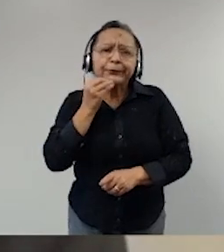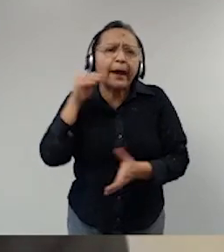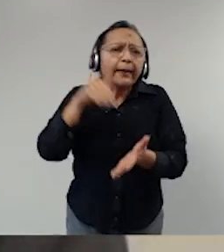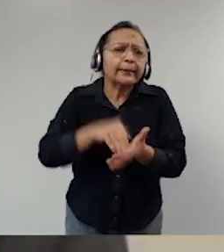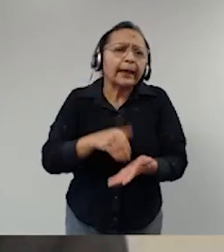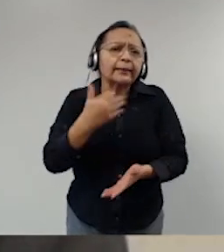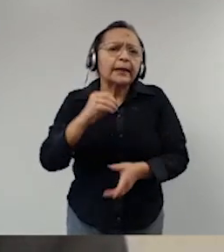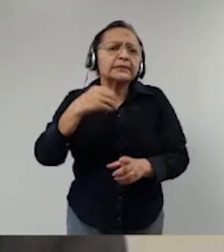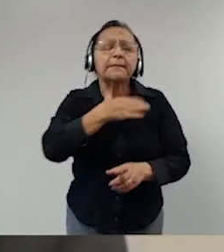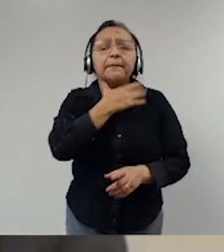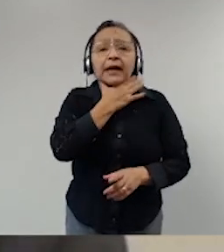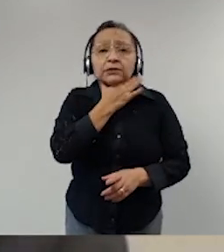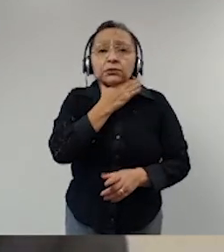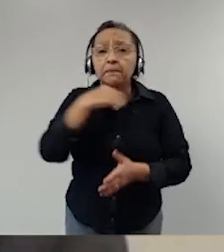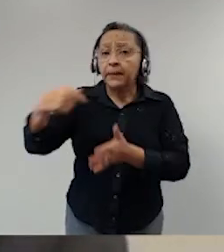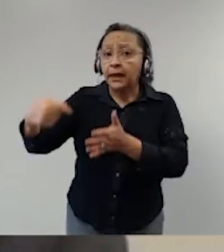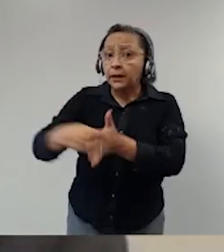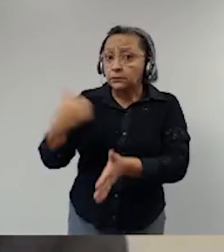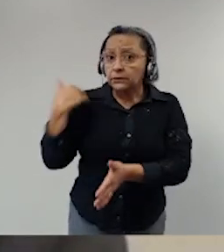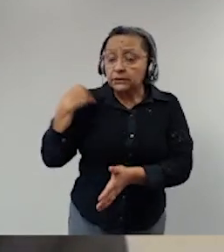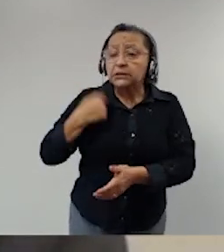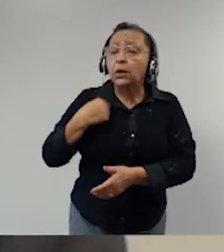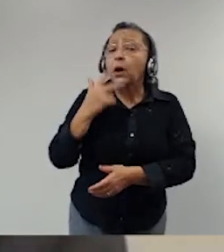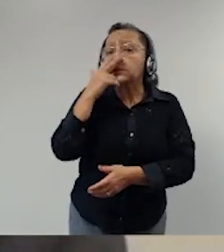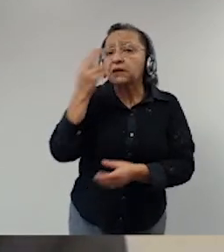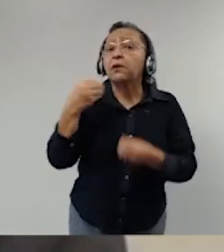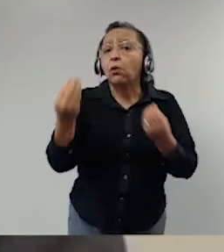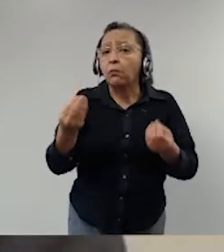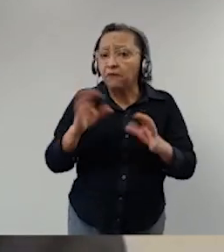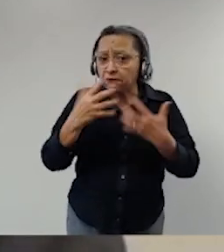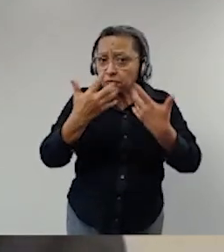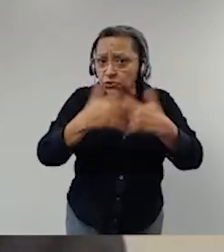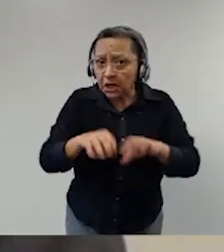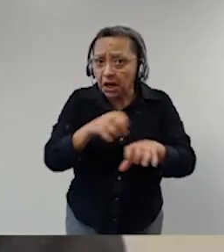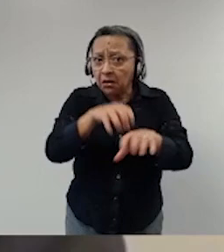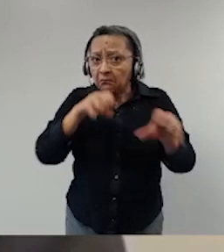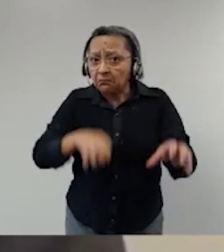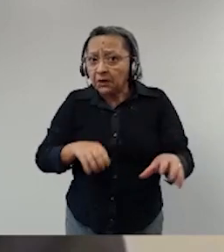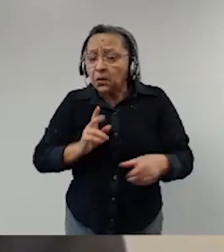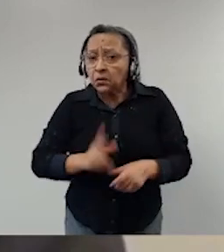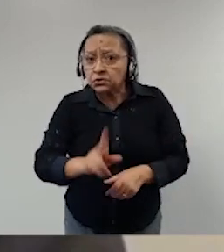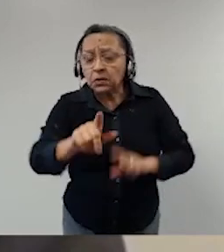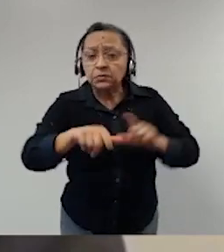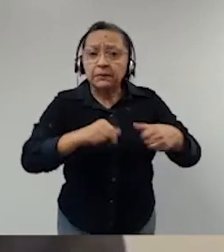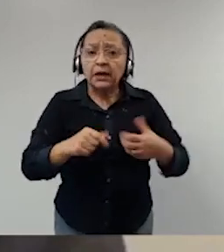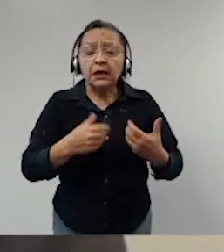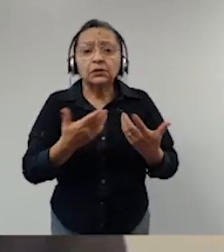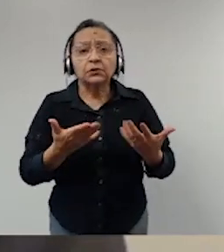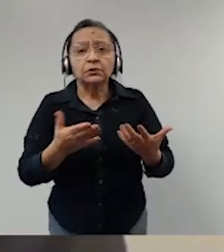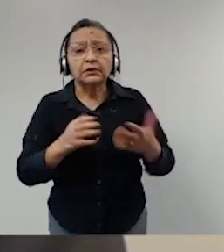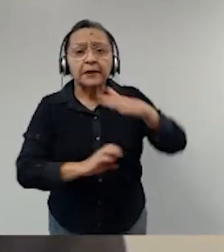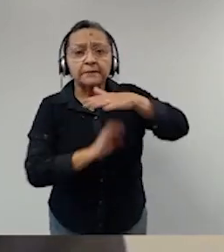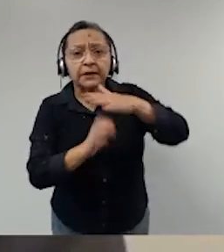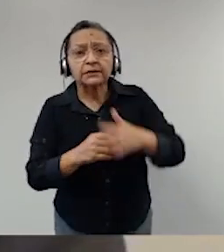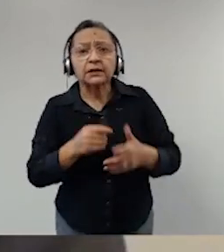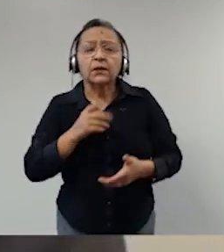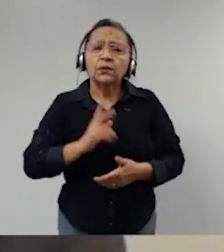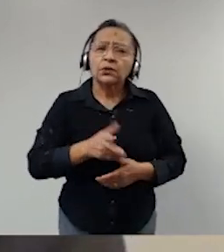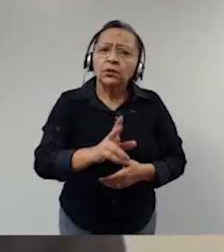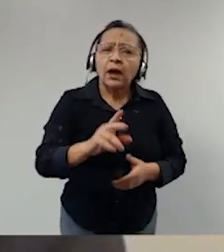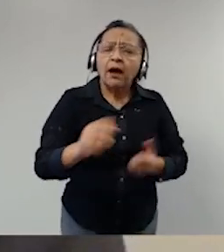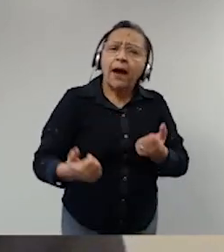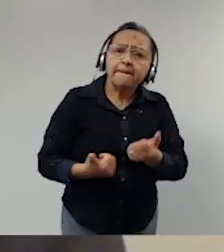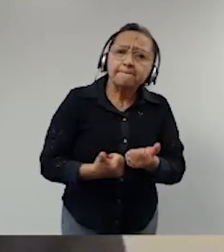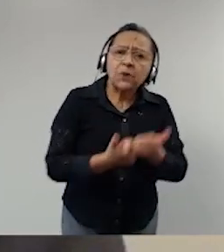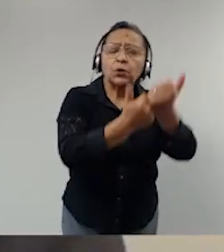até, se eu achava que a CAEA de Guerreiro alguma vez ia funcionar e manter a continuidade de business, a continuidade de apoio